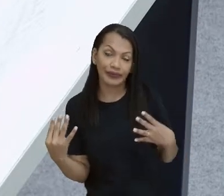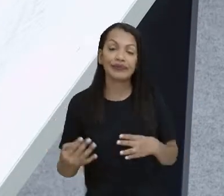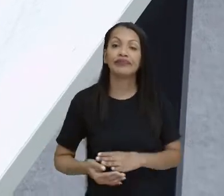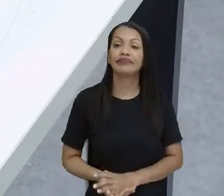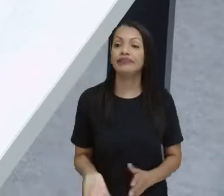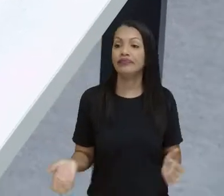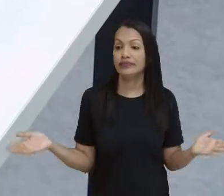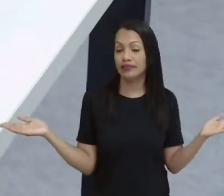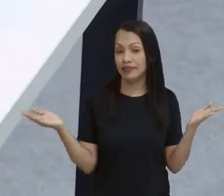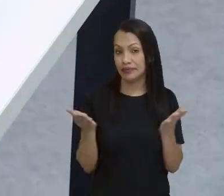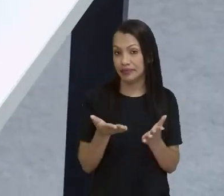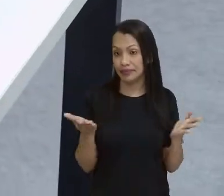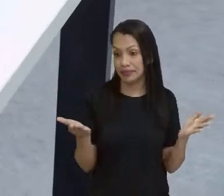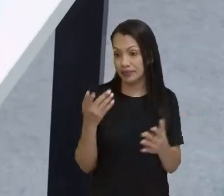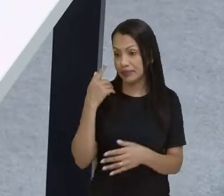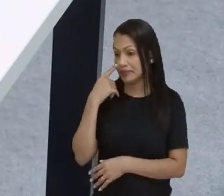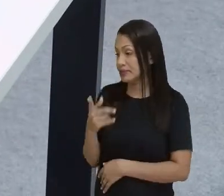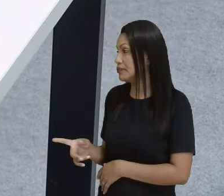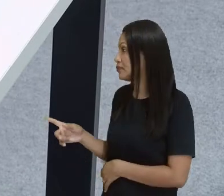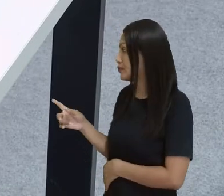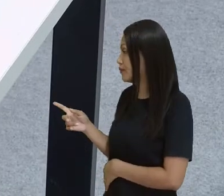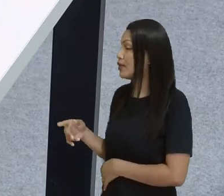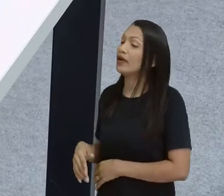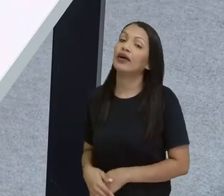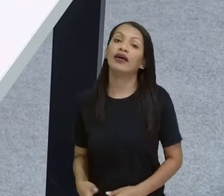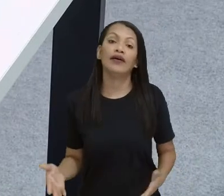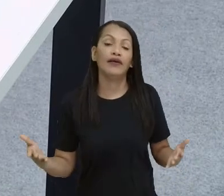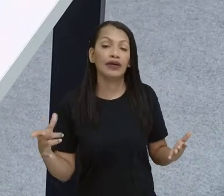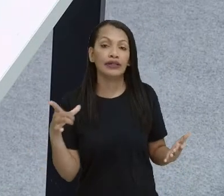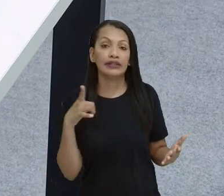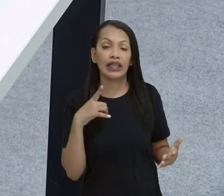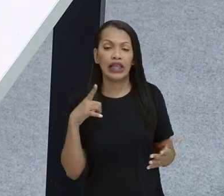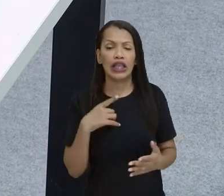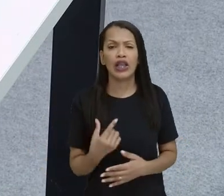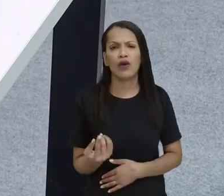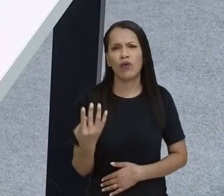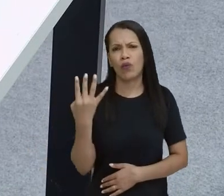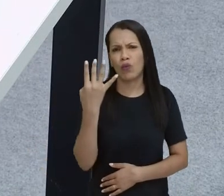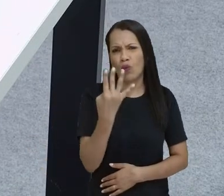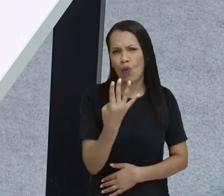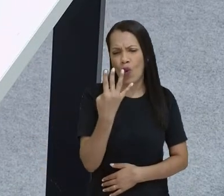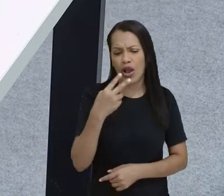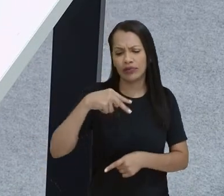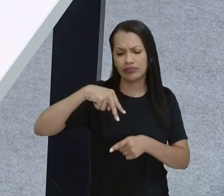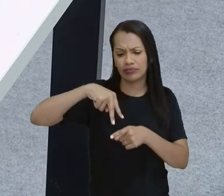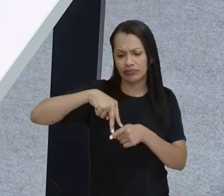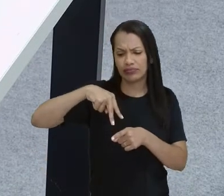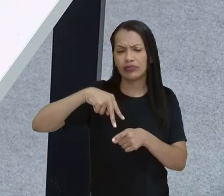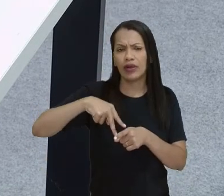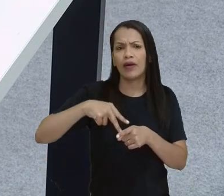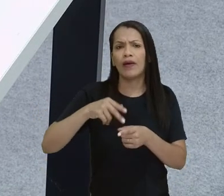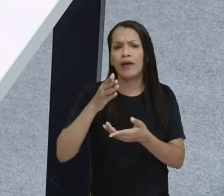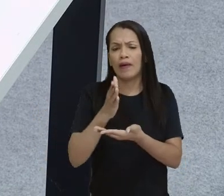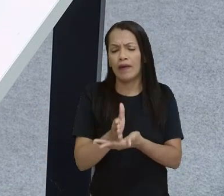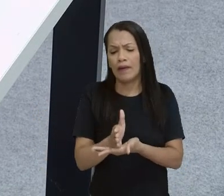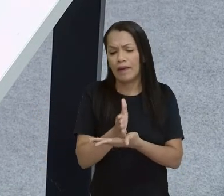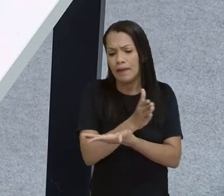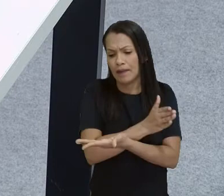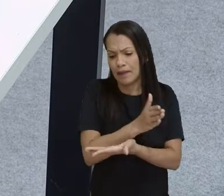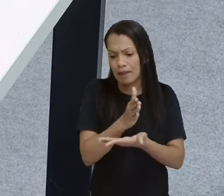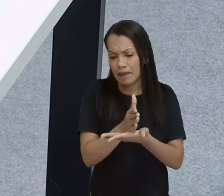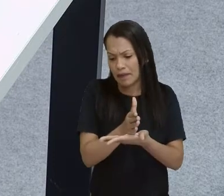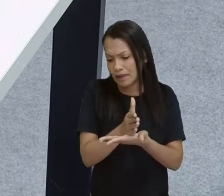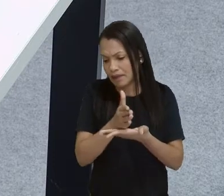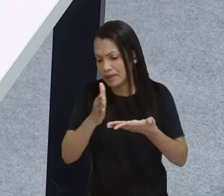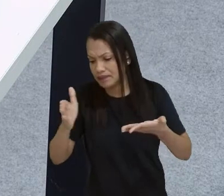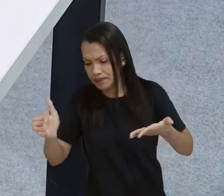a metade dessa pizza inteira que tem 4 fatias, quantas fatias cada uma vai receber? Se eu vou